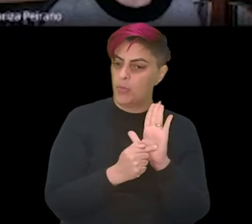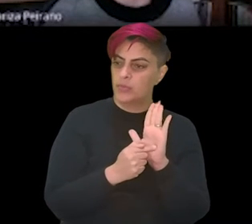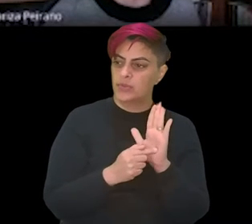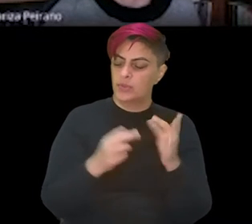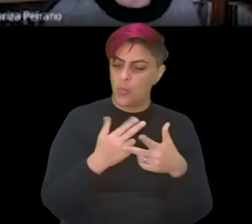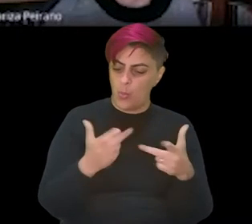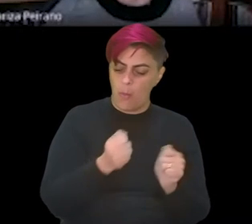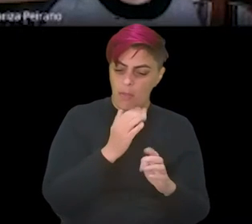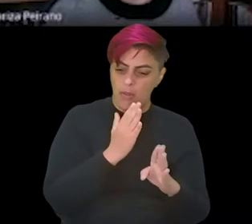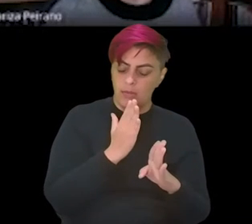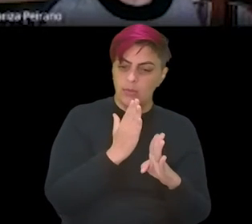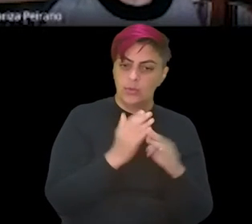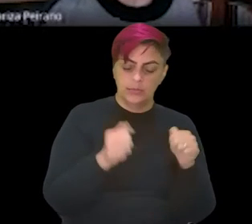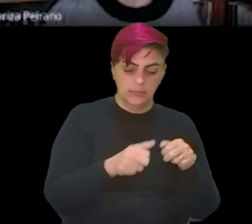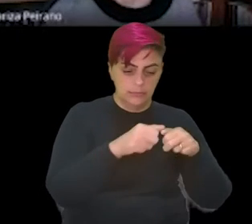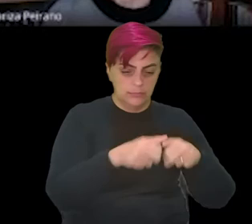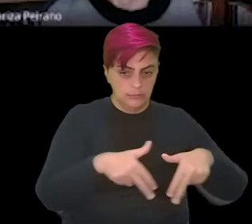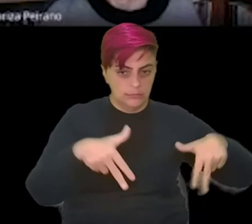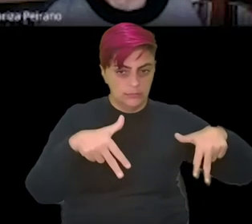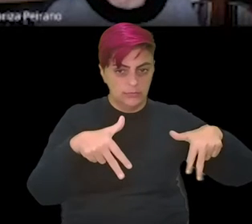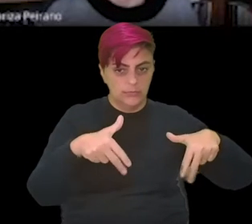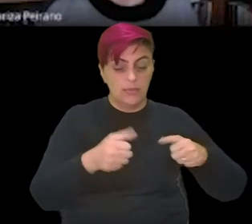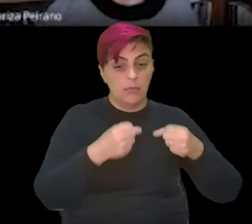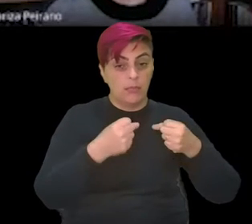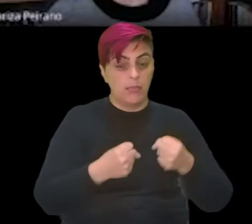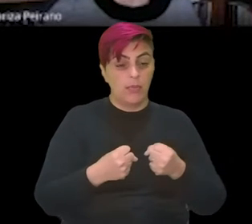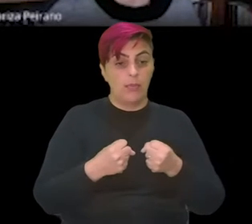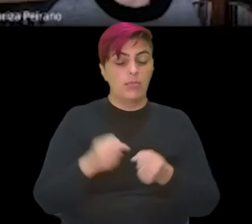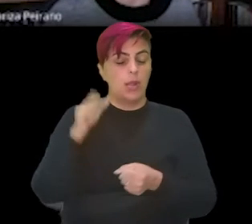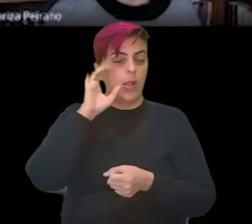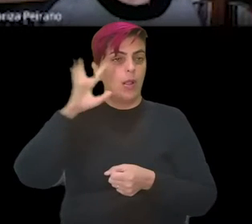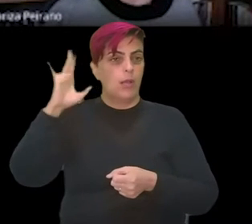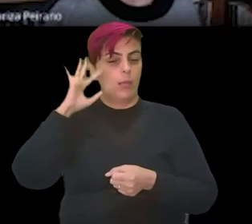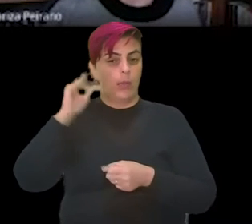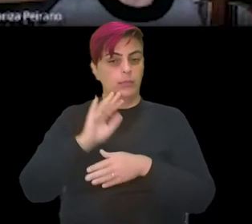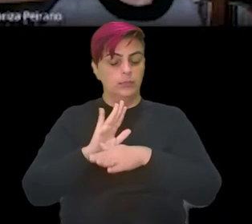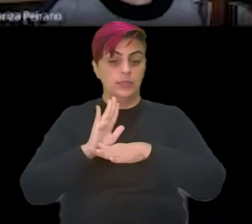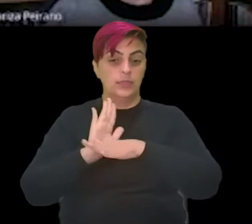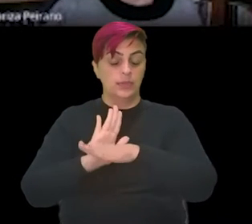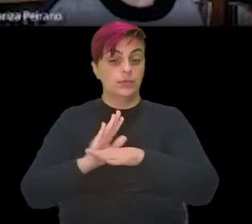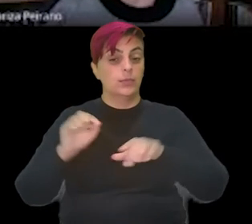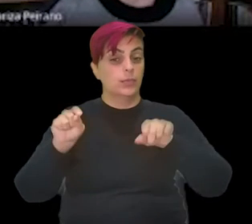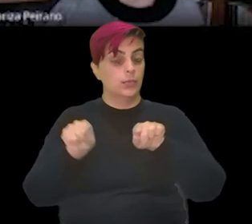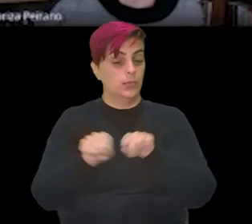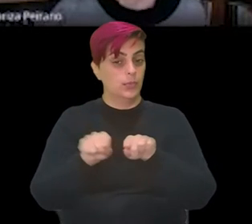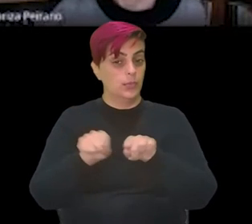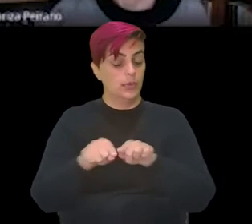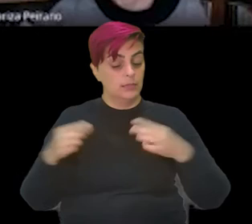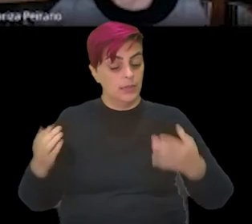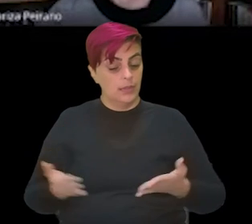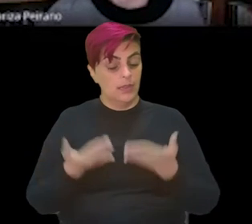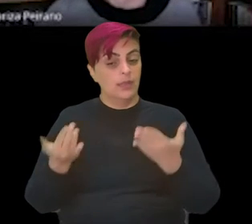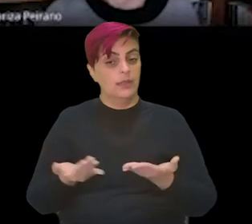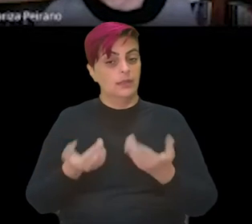descobertas etnográficas podem favorecer revisões teóricas e, assim, impulsionar